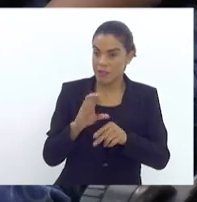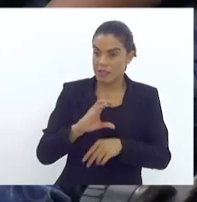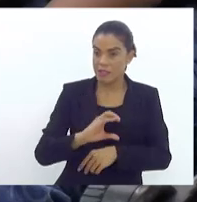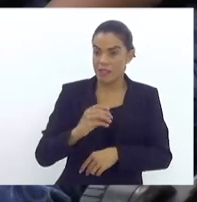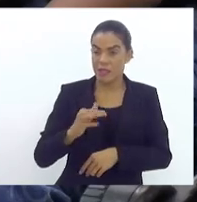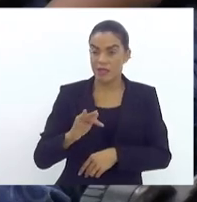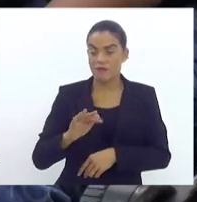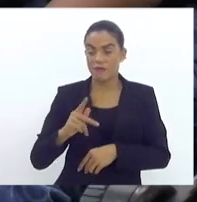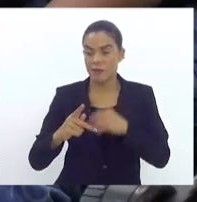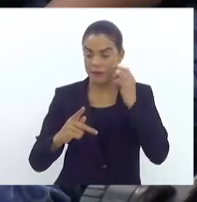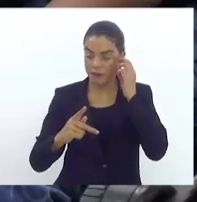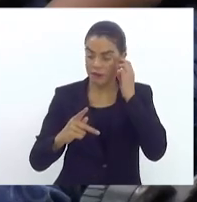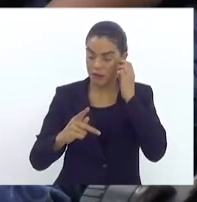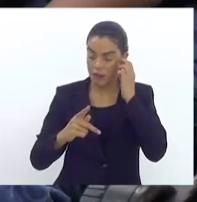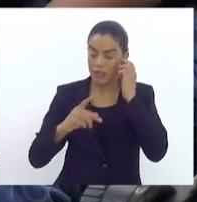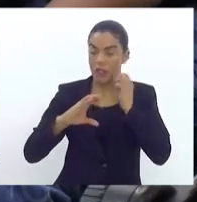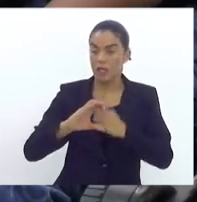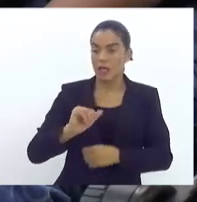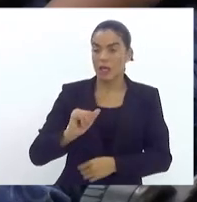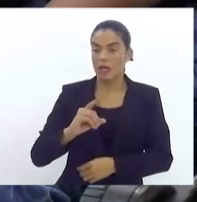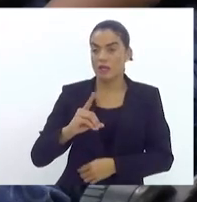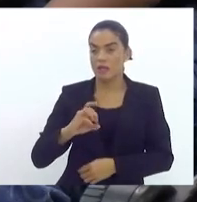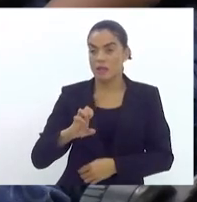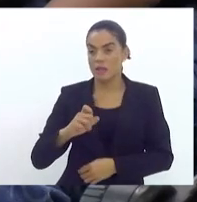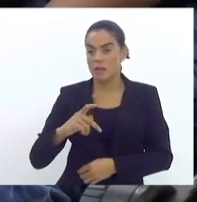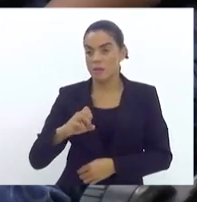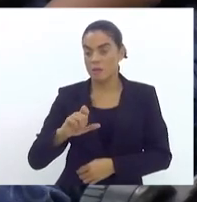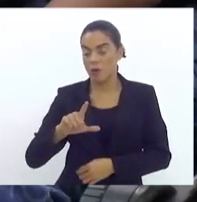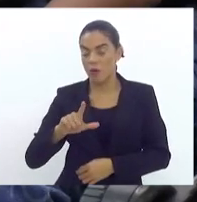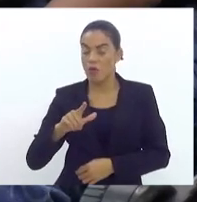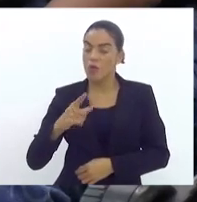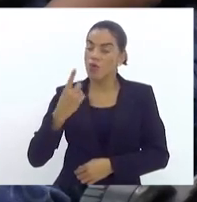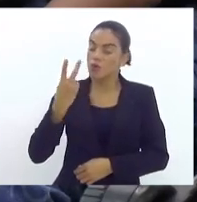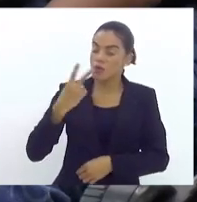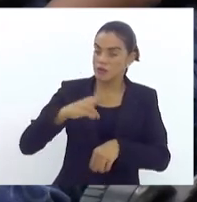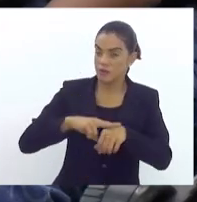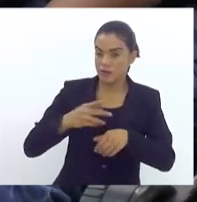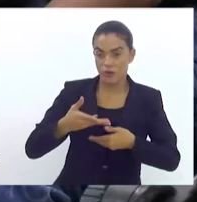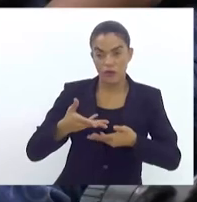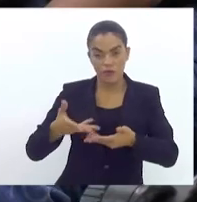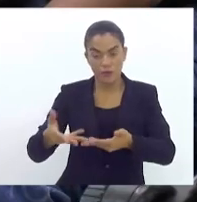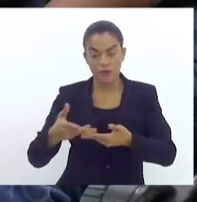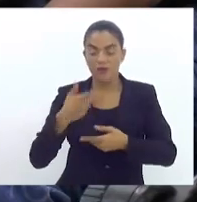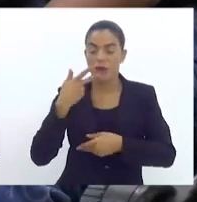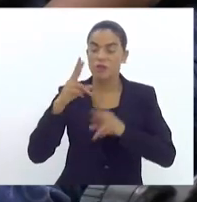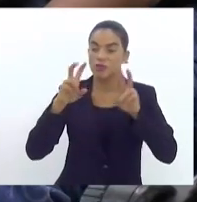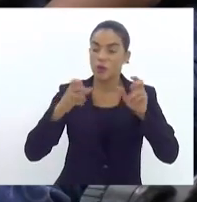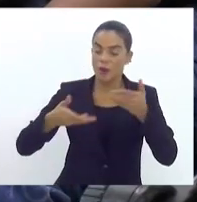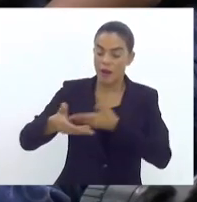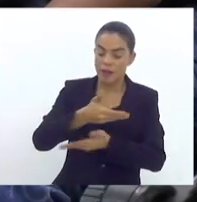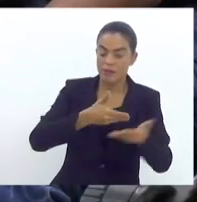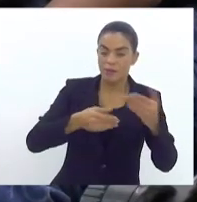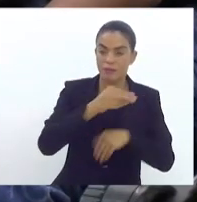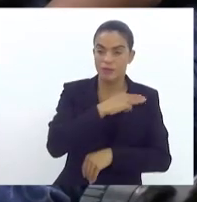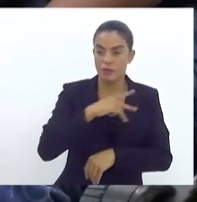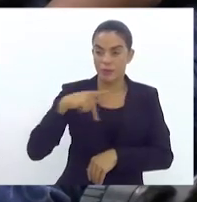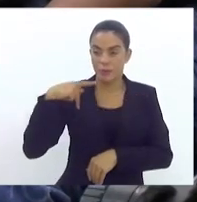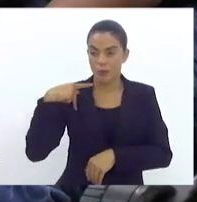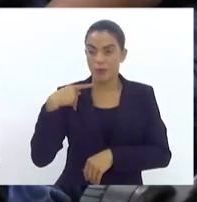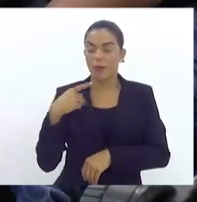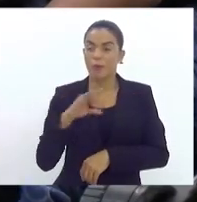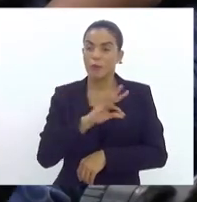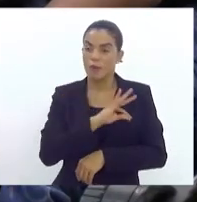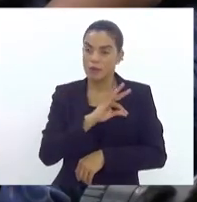cfp da cadeia pop fui convidado duas vezes na verdade um para falar da relação institucional essa parceria